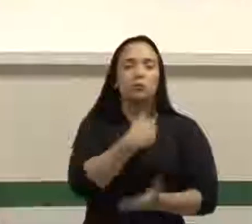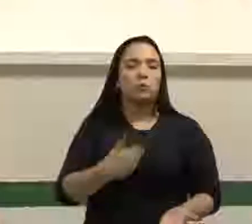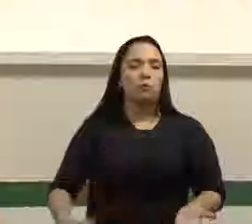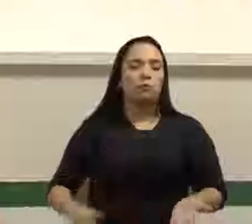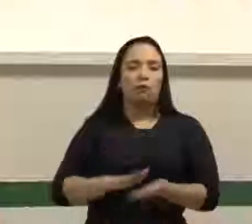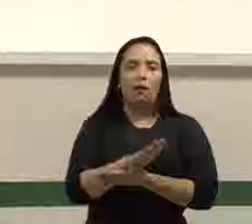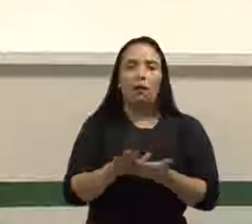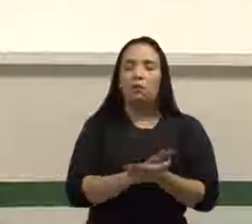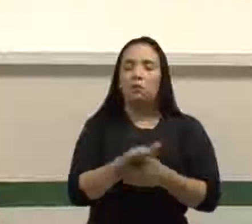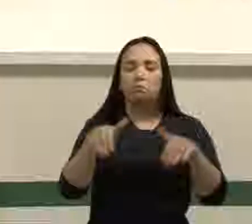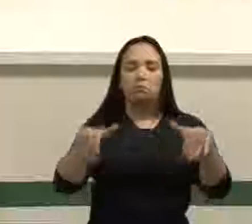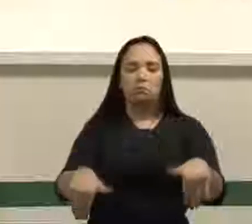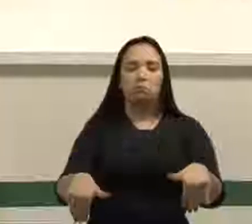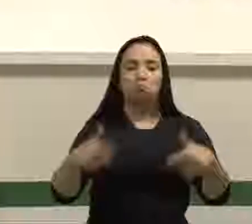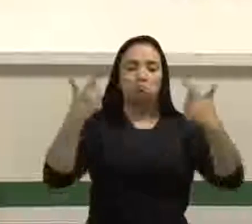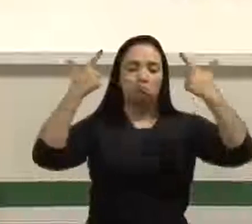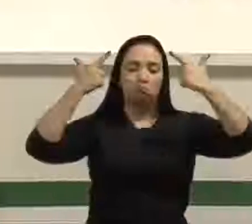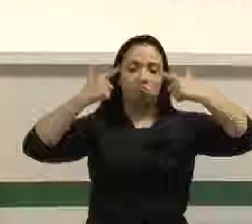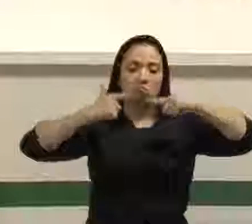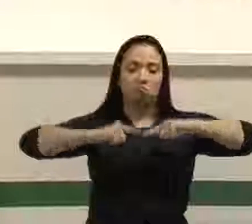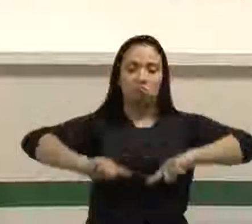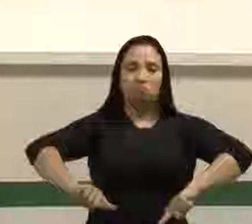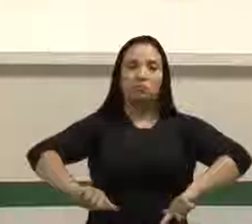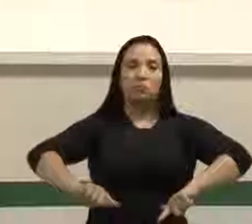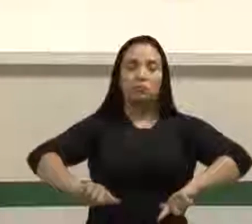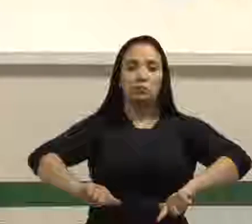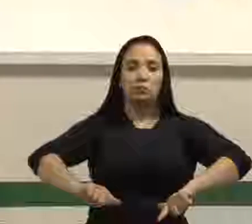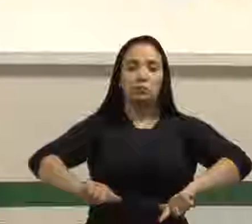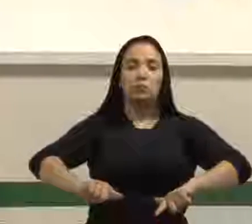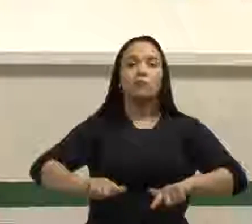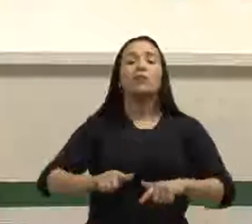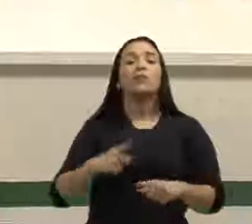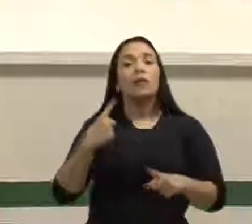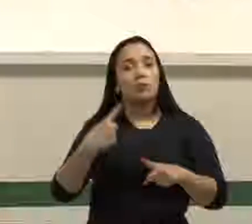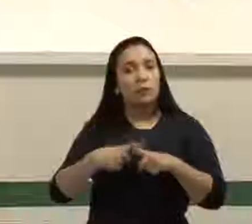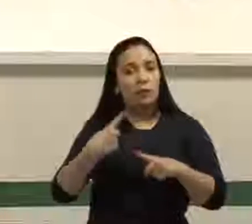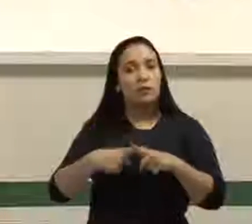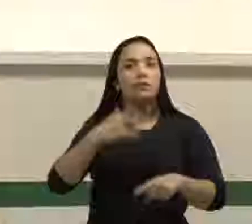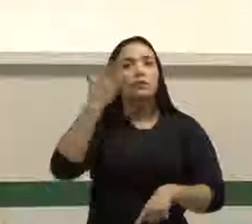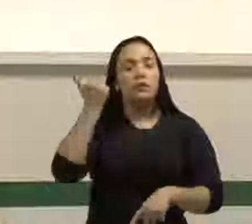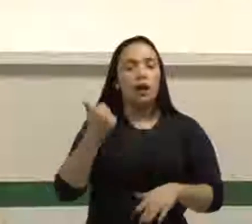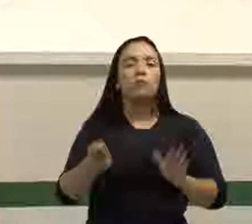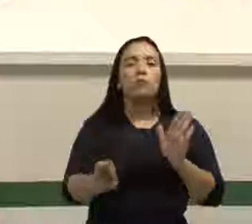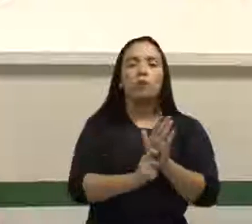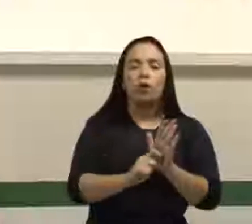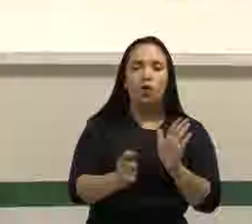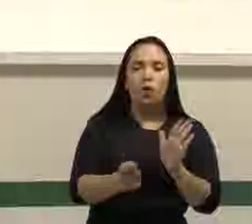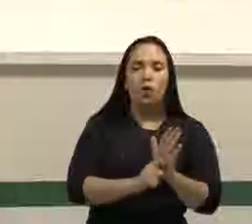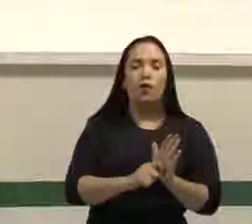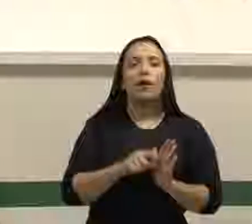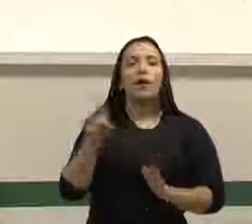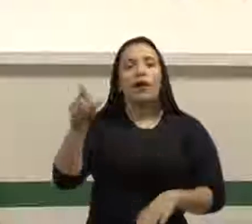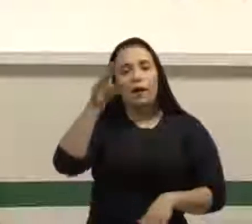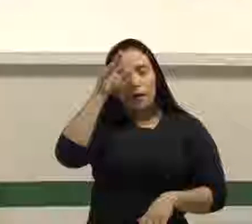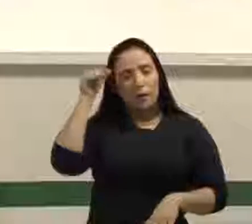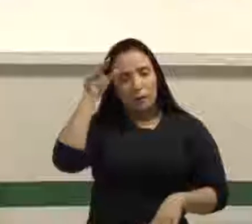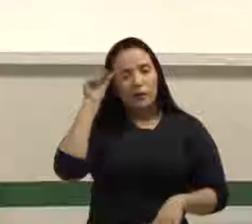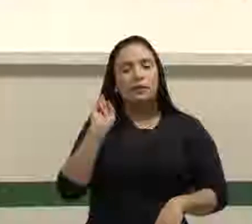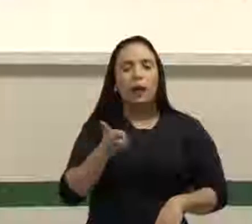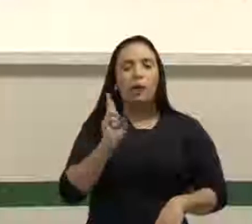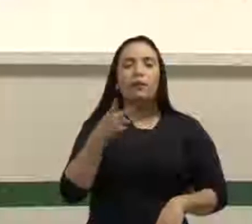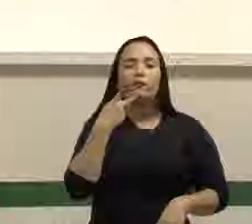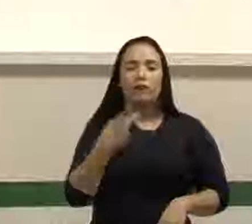melhor, se omitiram, lavaram as mãos, deram um de Pilatos. Quando eles sabiam que tráfico de droga, como o governador Camilo Santana